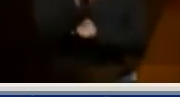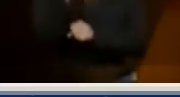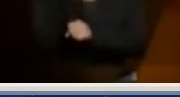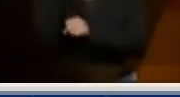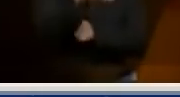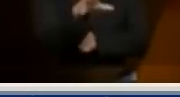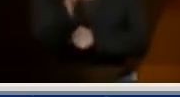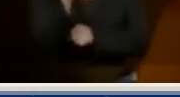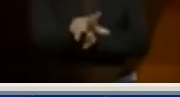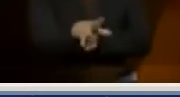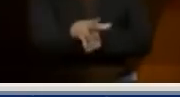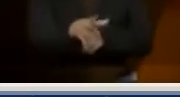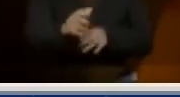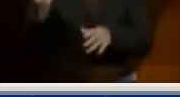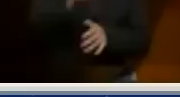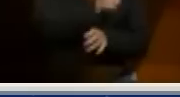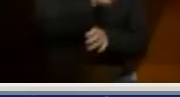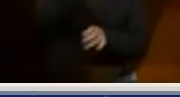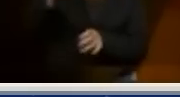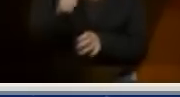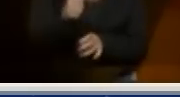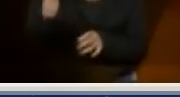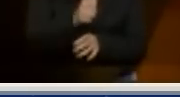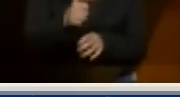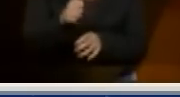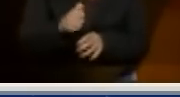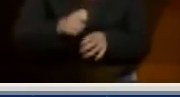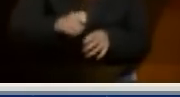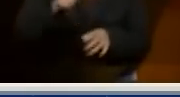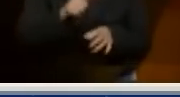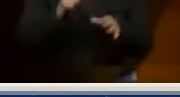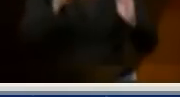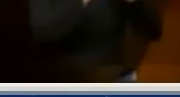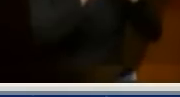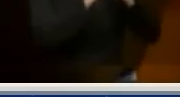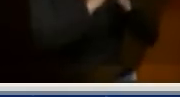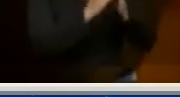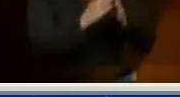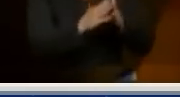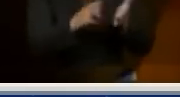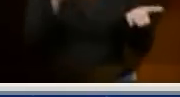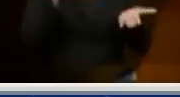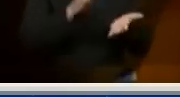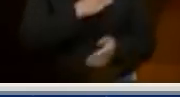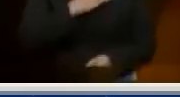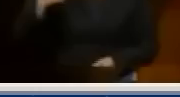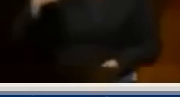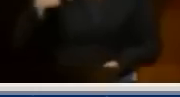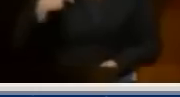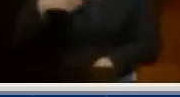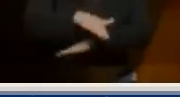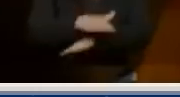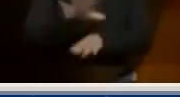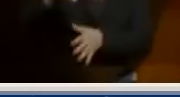que a constituição seja tratada a socos eu peço por quem deveria defender lá bom então